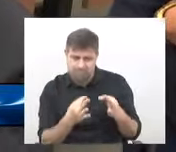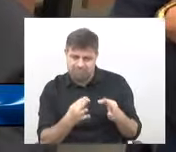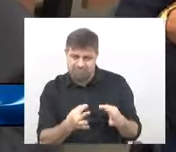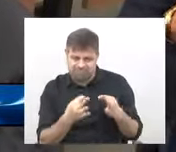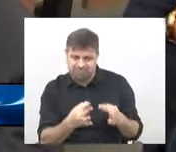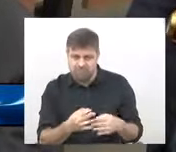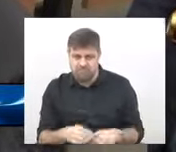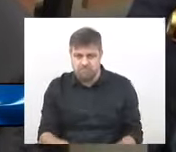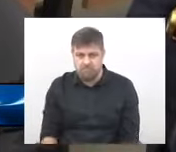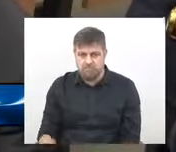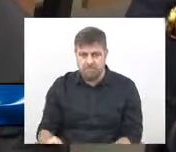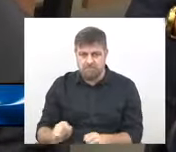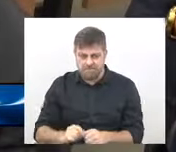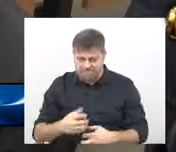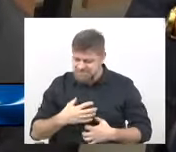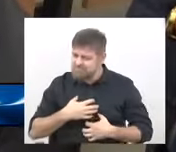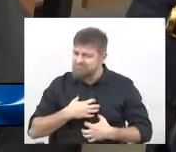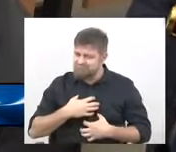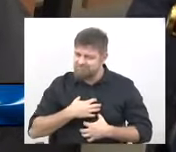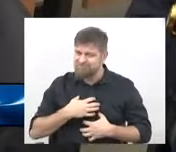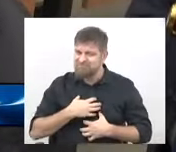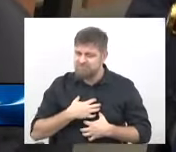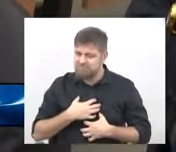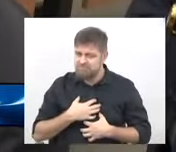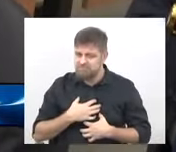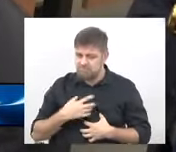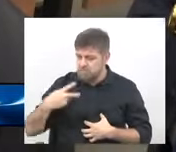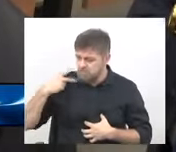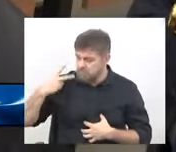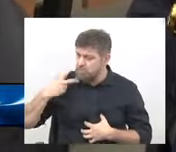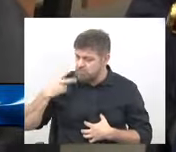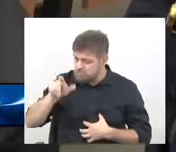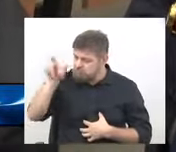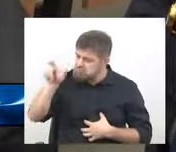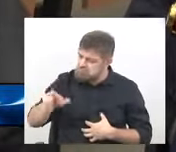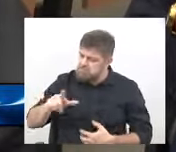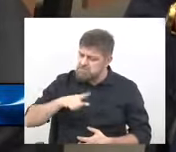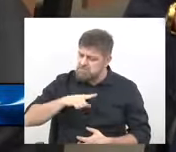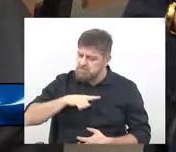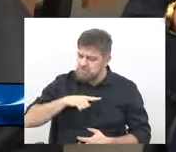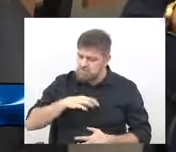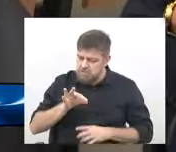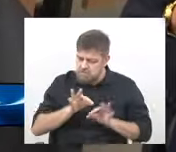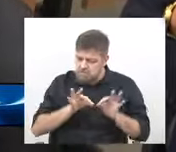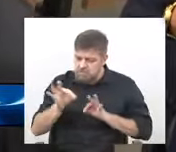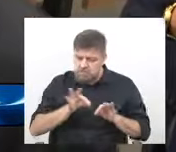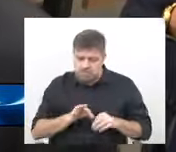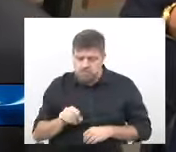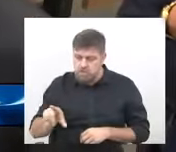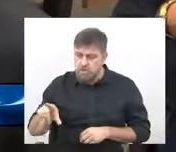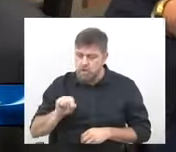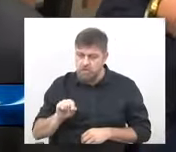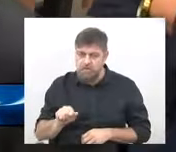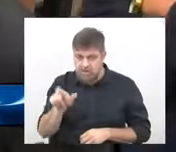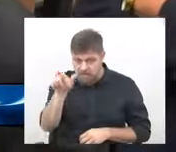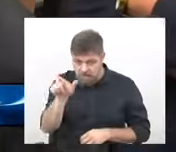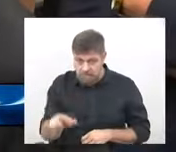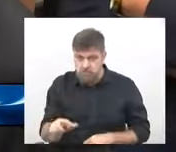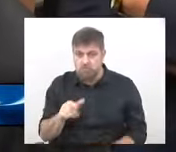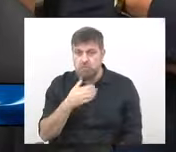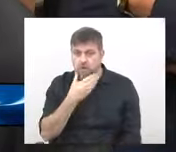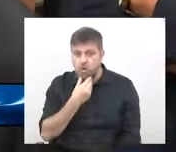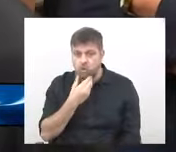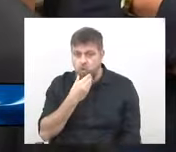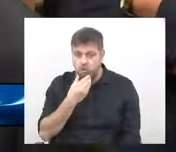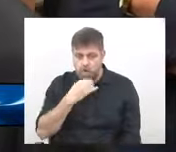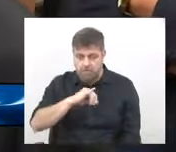e tem aplicado toda a sensibilidade necessária que um vereador tem que ter para projetos dessa natureza. O senhor José Carlos Bonfá,